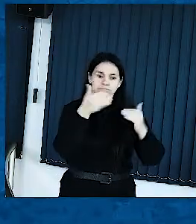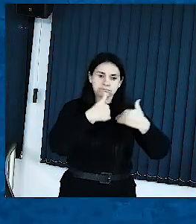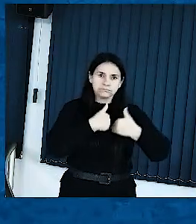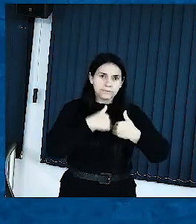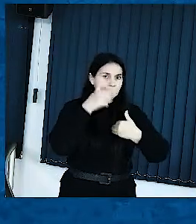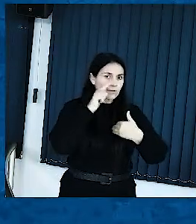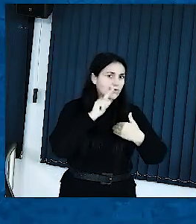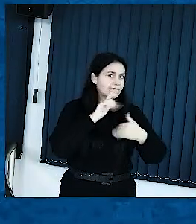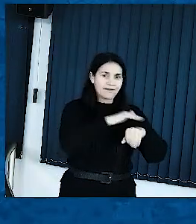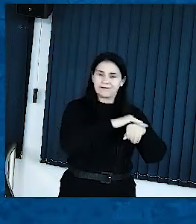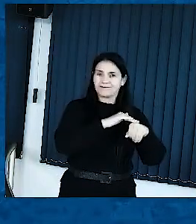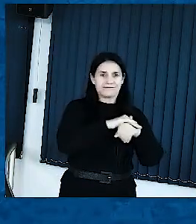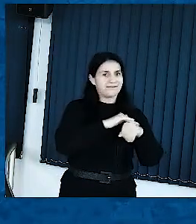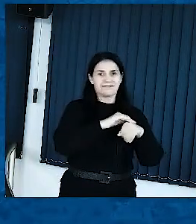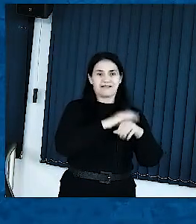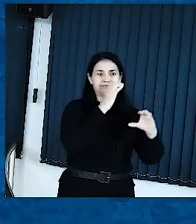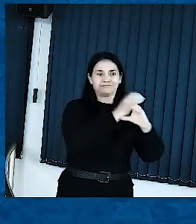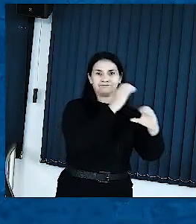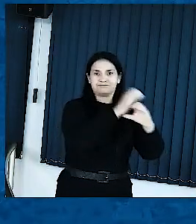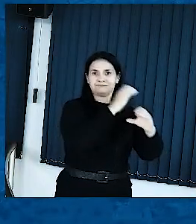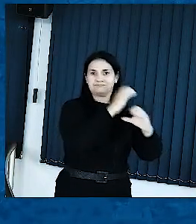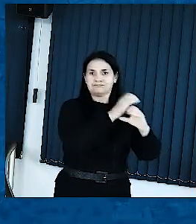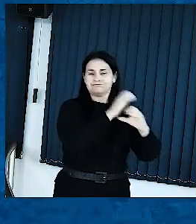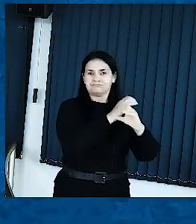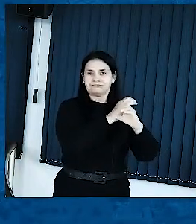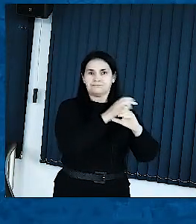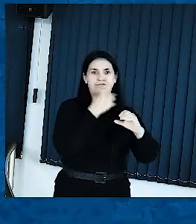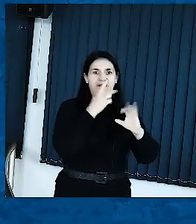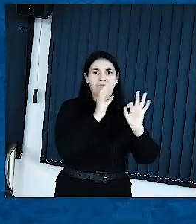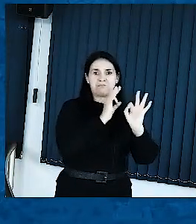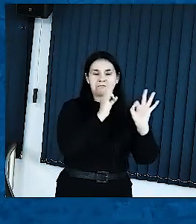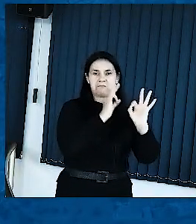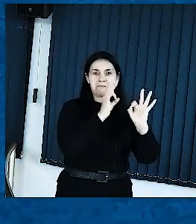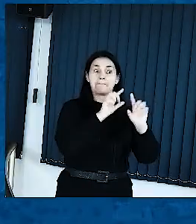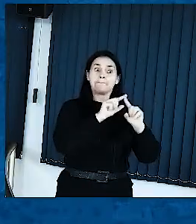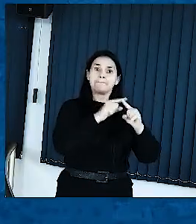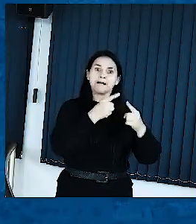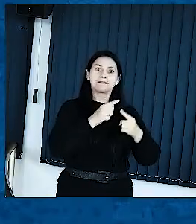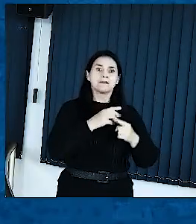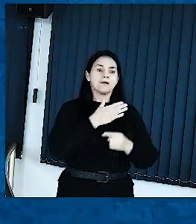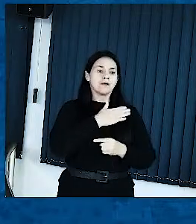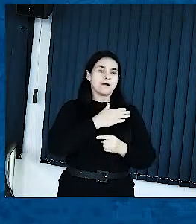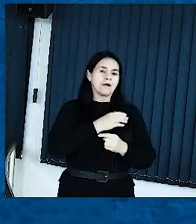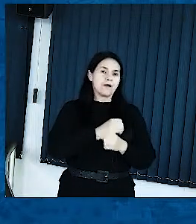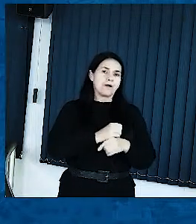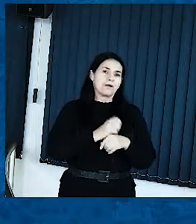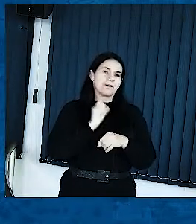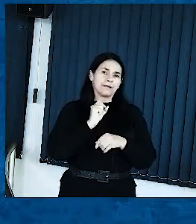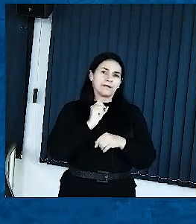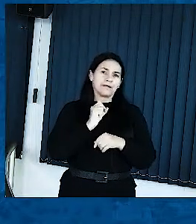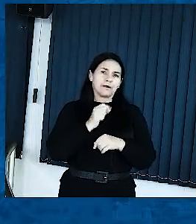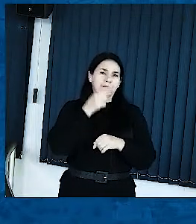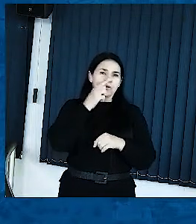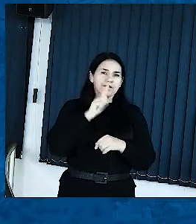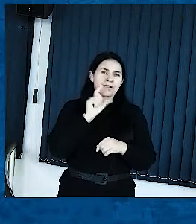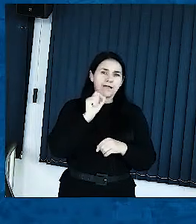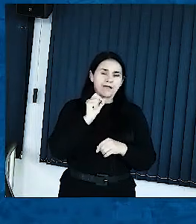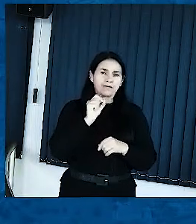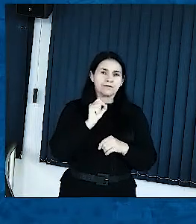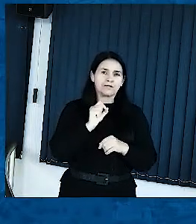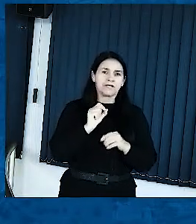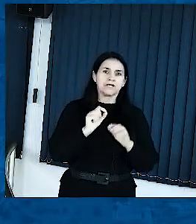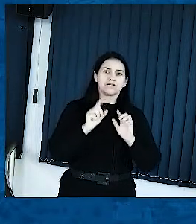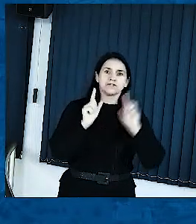não conseguem se comunicar de forma verbal, mas conseguem se comunicar de forma não verbal através de